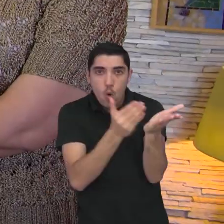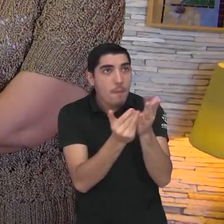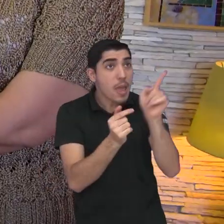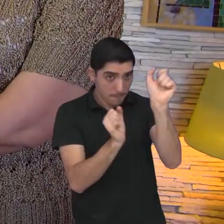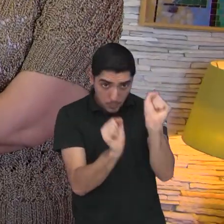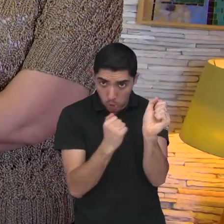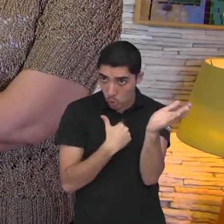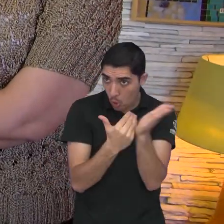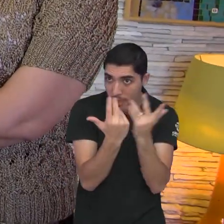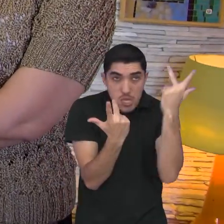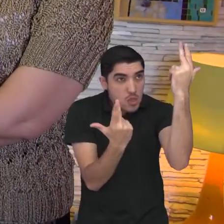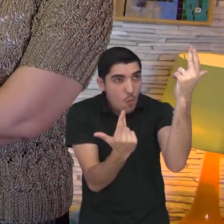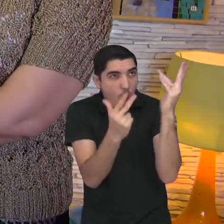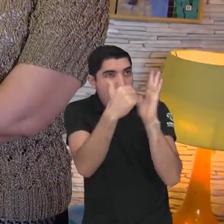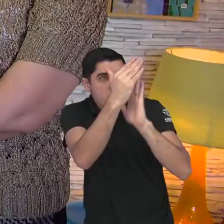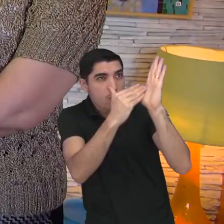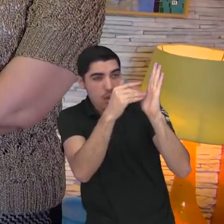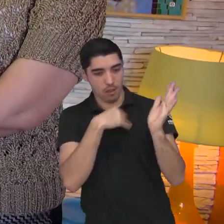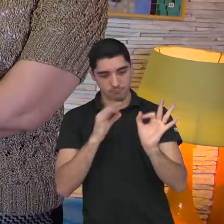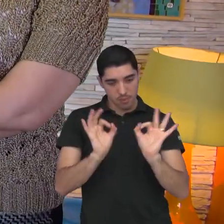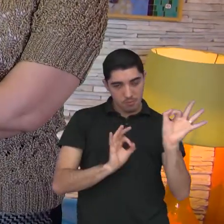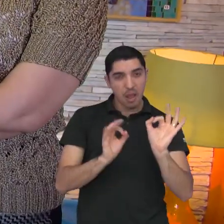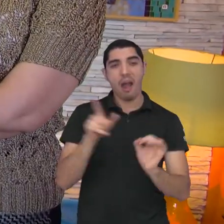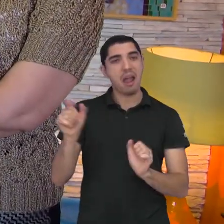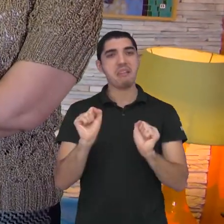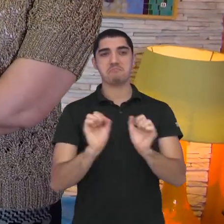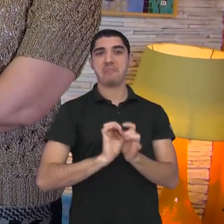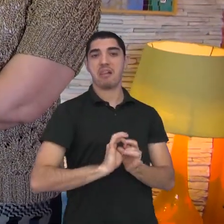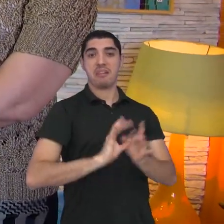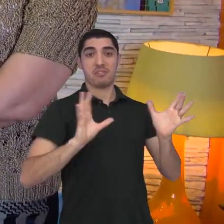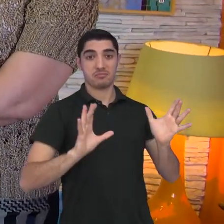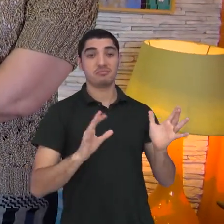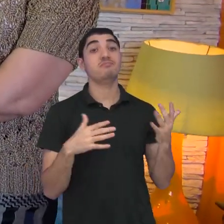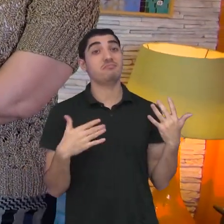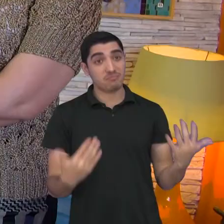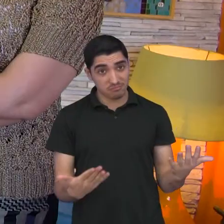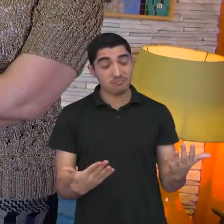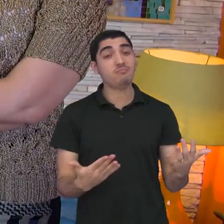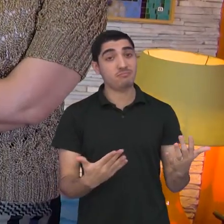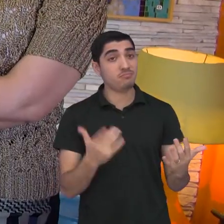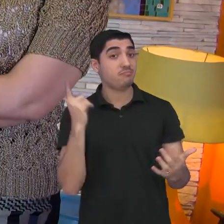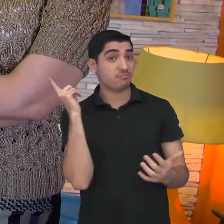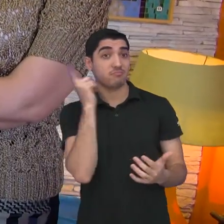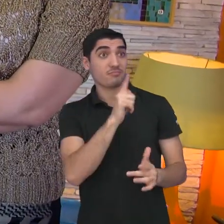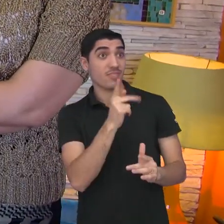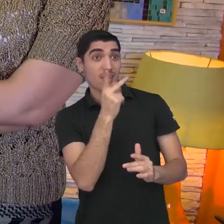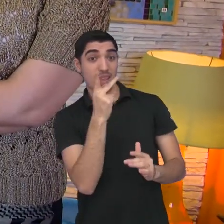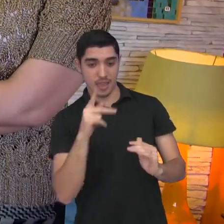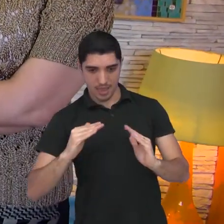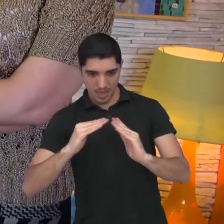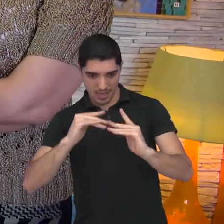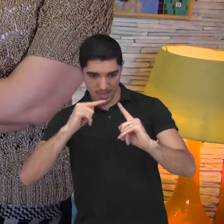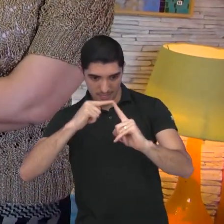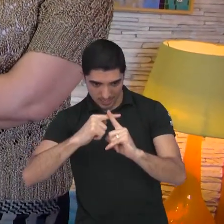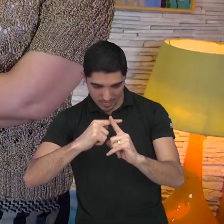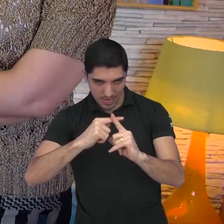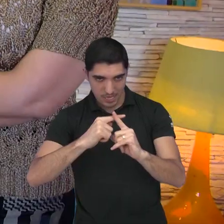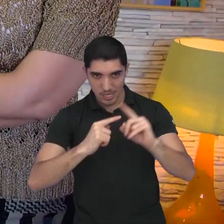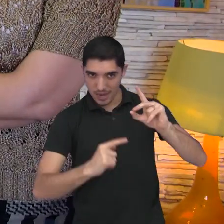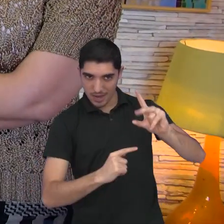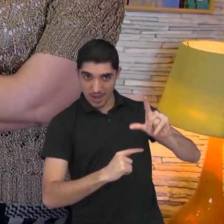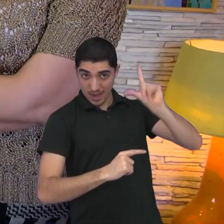pessoal e fala assim, se eu começar daí tudo bem? Aí eles liberaram a obra. Então fez uma ligação da